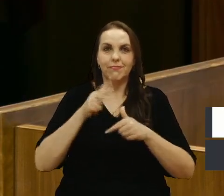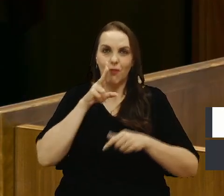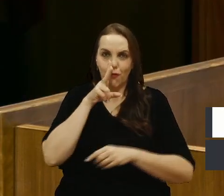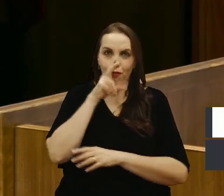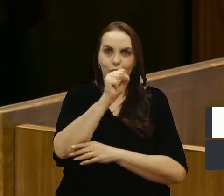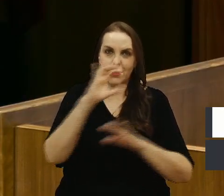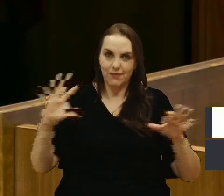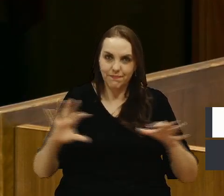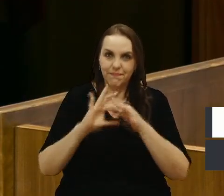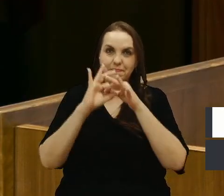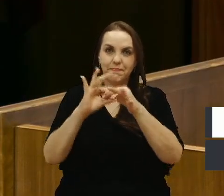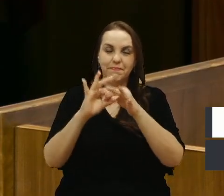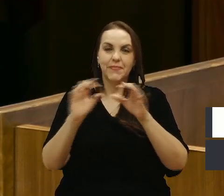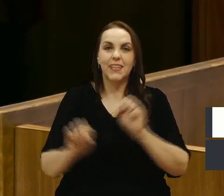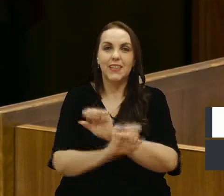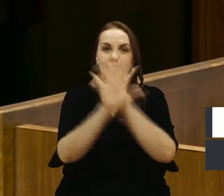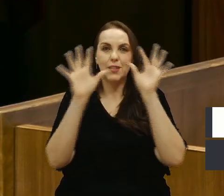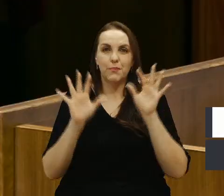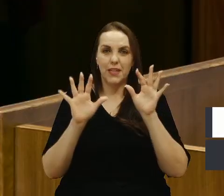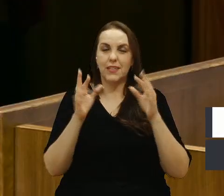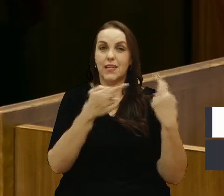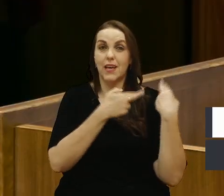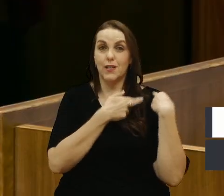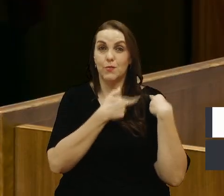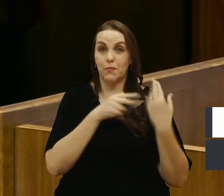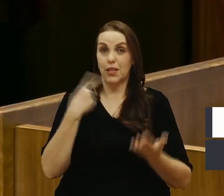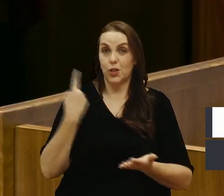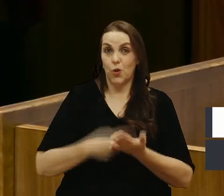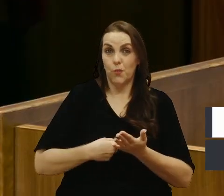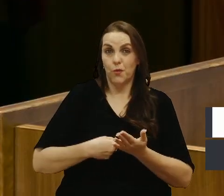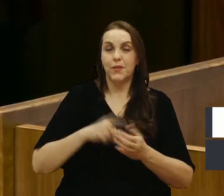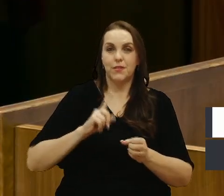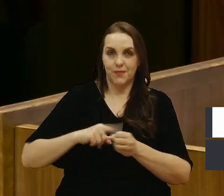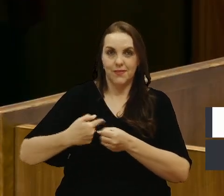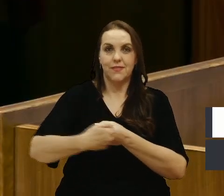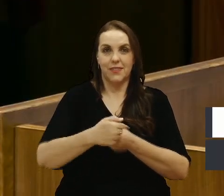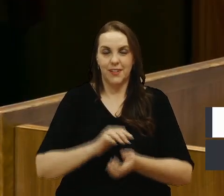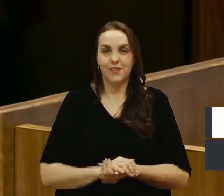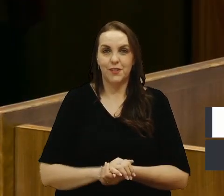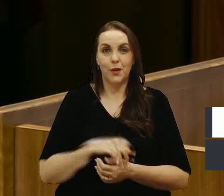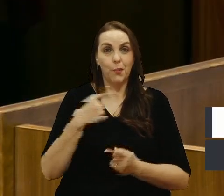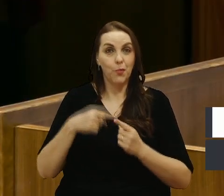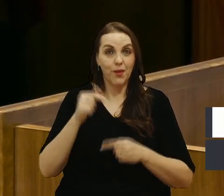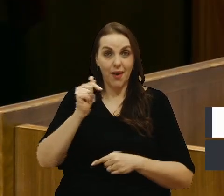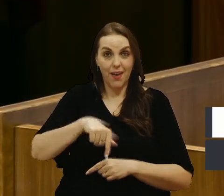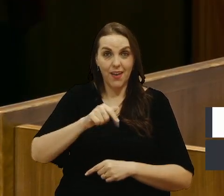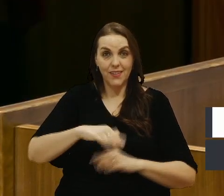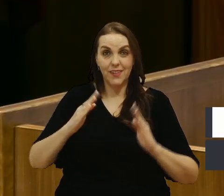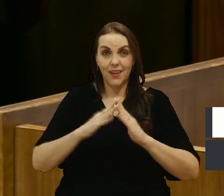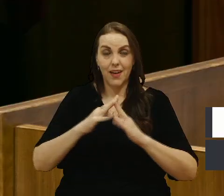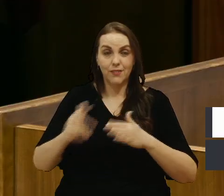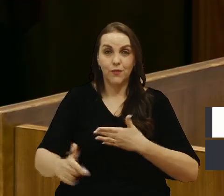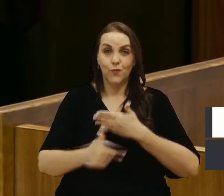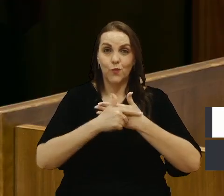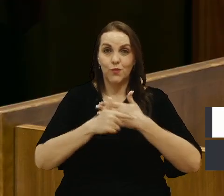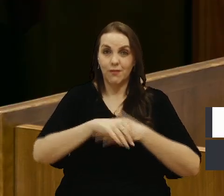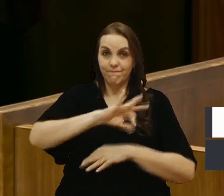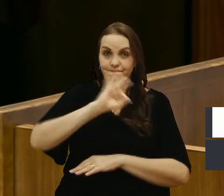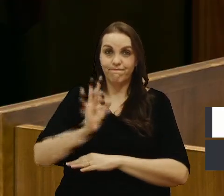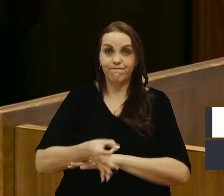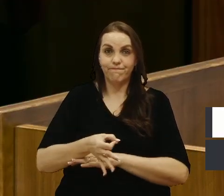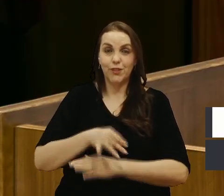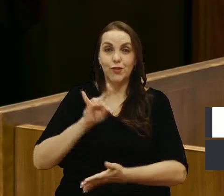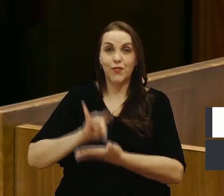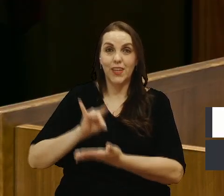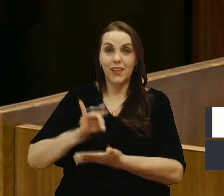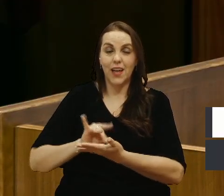conexão com transparência, responsabilidade e compromisso com a nossa cidade. Porque esta casa só cumpre seu papel quando está, de fato,